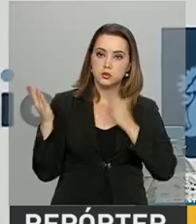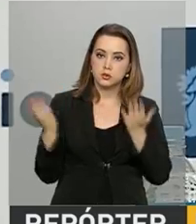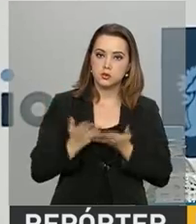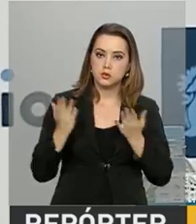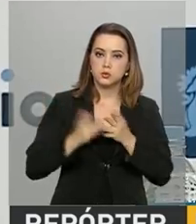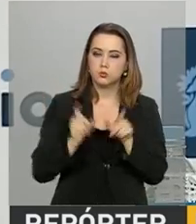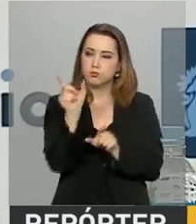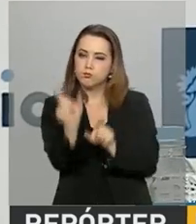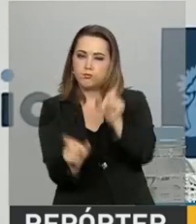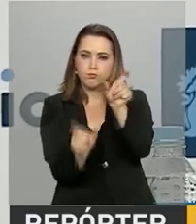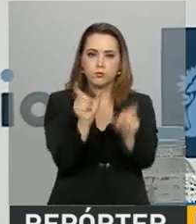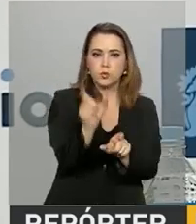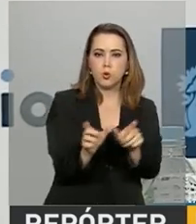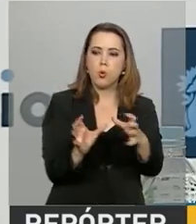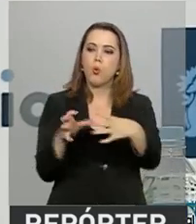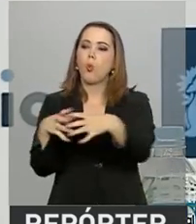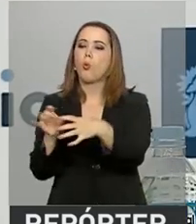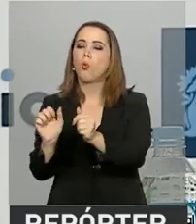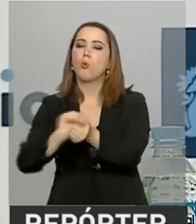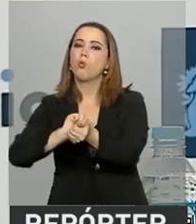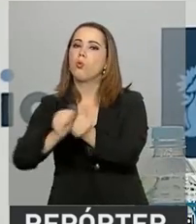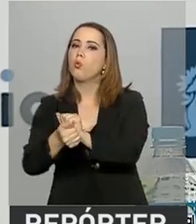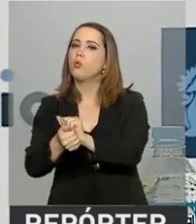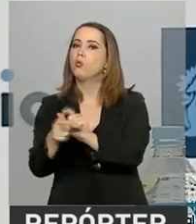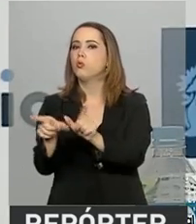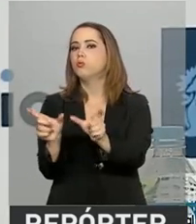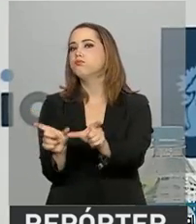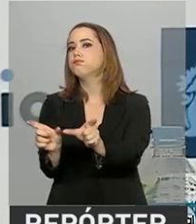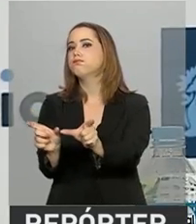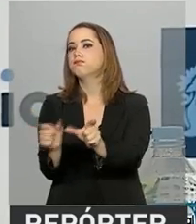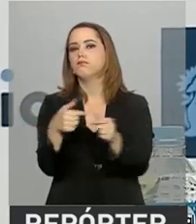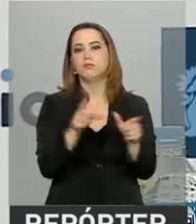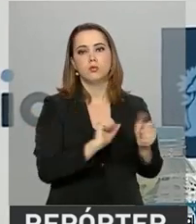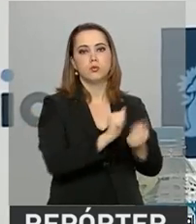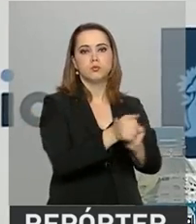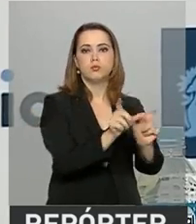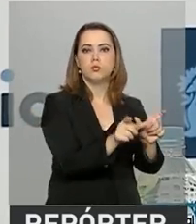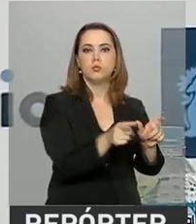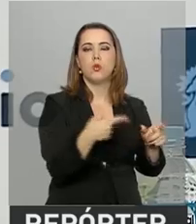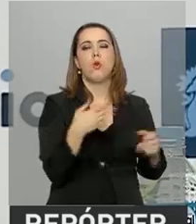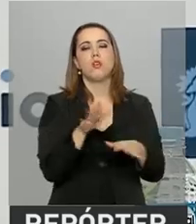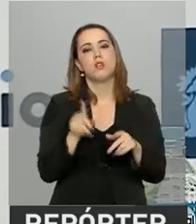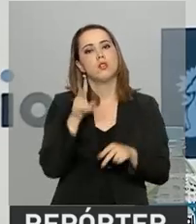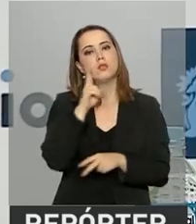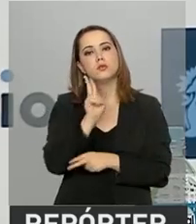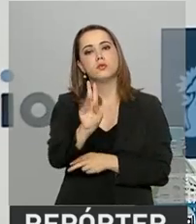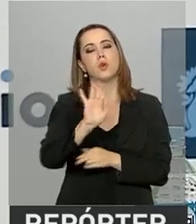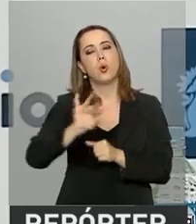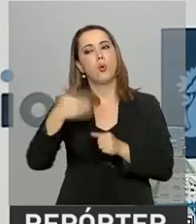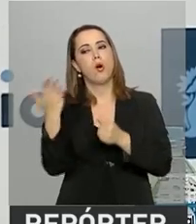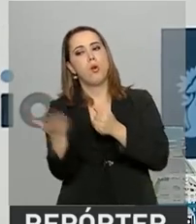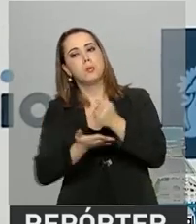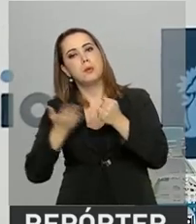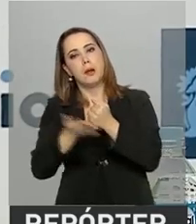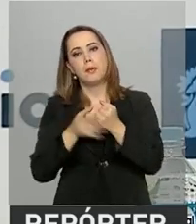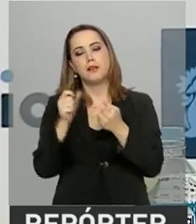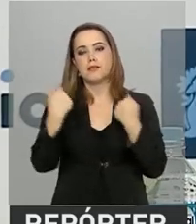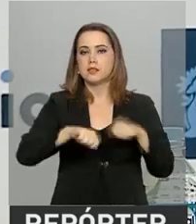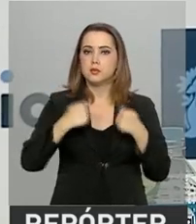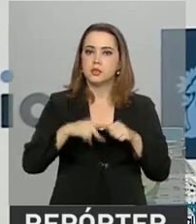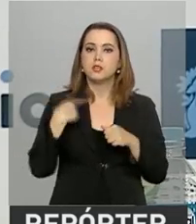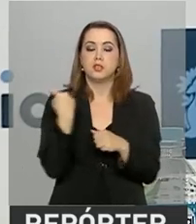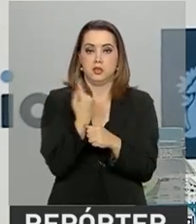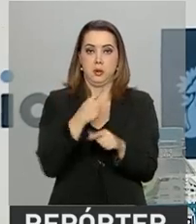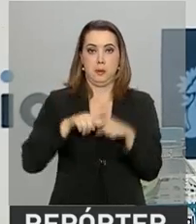atleta a atleta, avaliar as categorias de base e preparar o próximo ciclo. Mas o fundamental é que nós